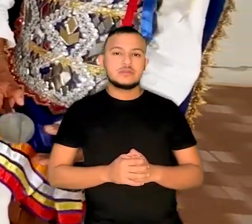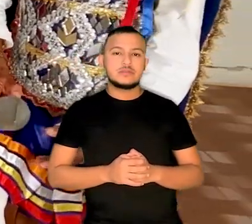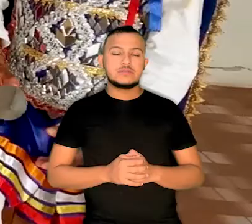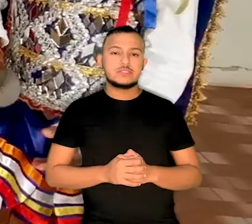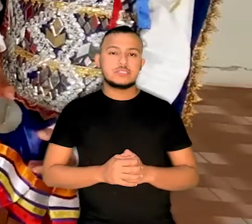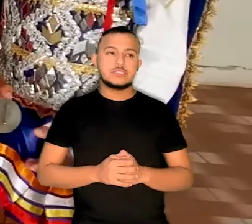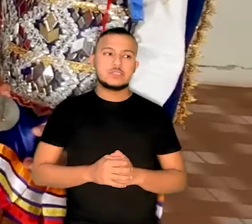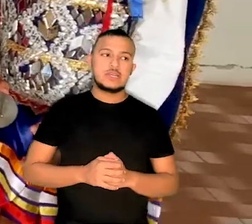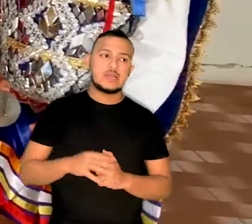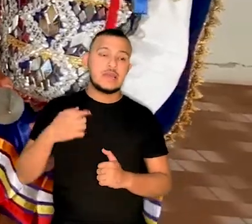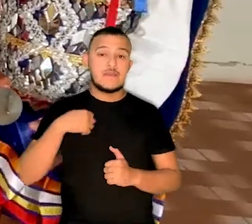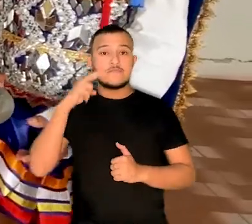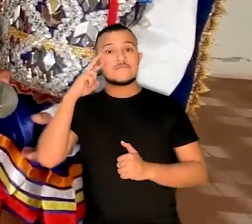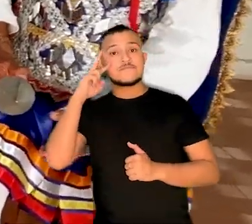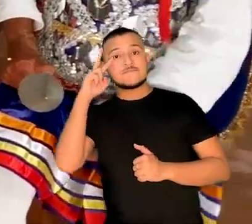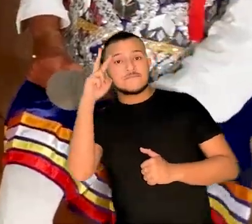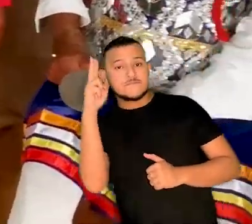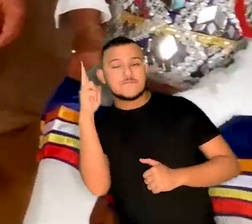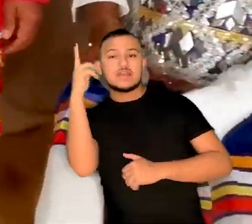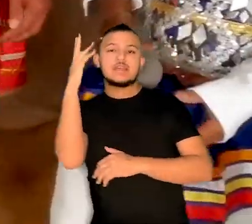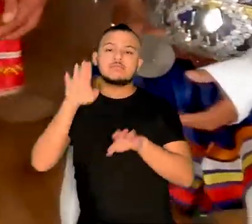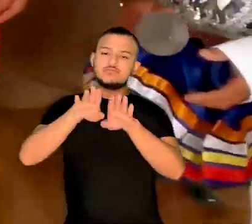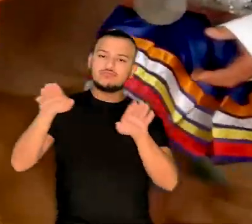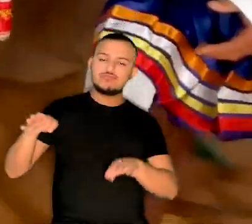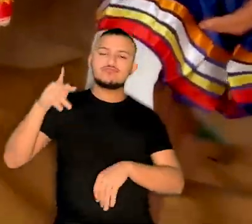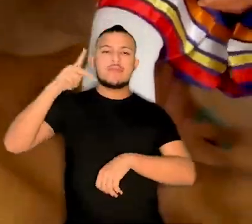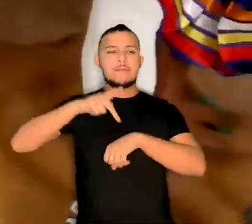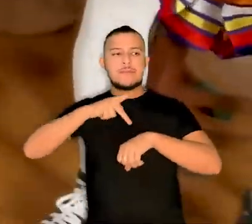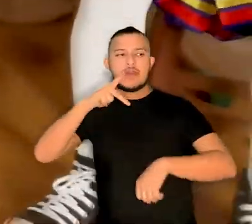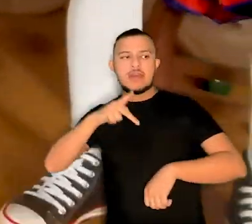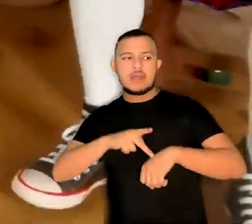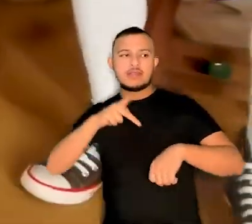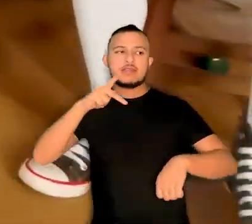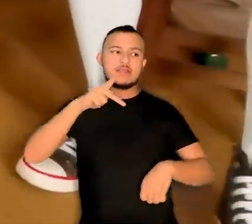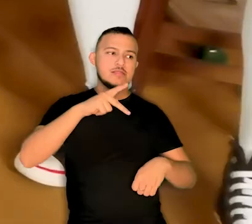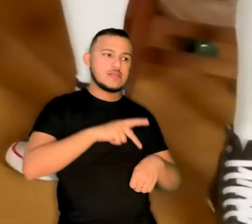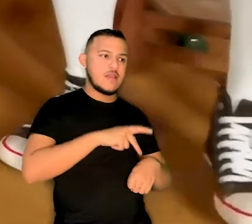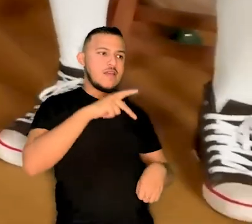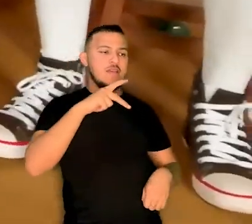Eu vi duas tábuas de pedra no Éden, aonde o Senhor